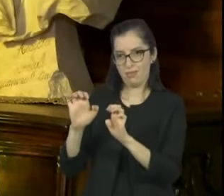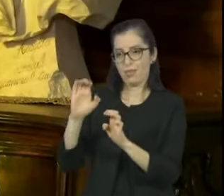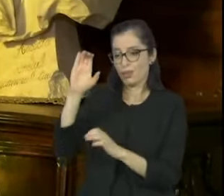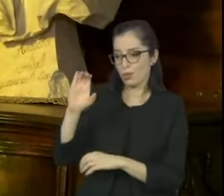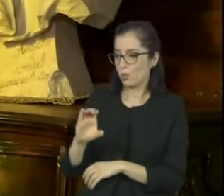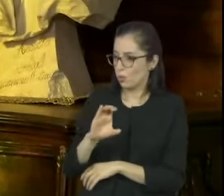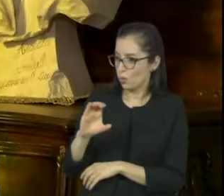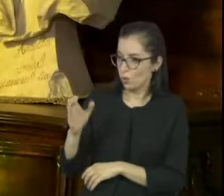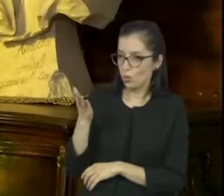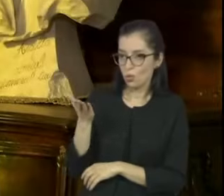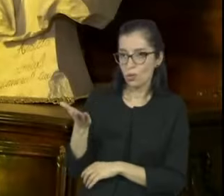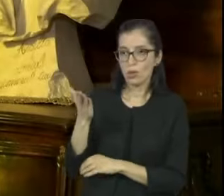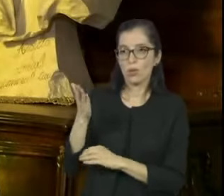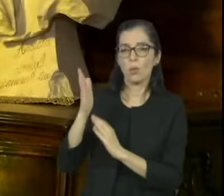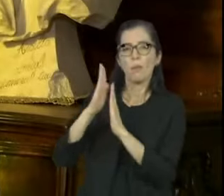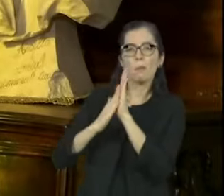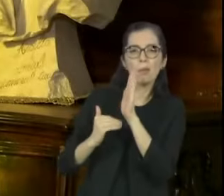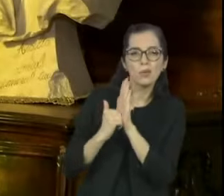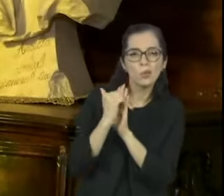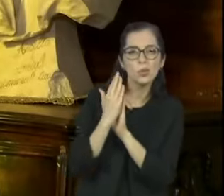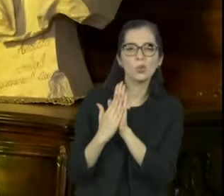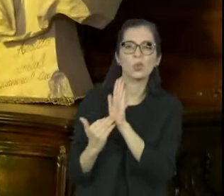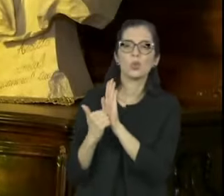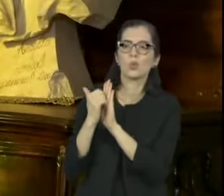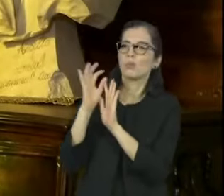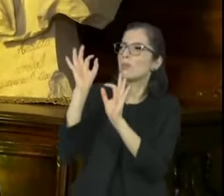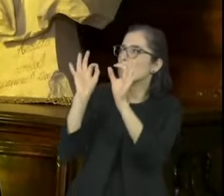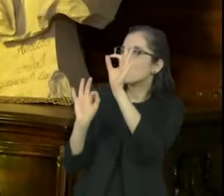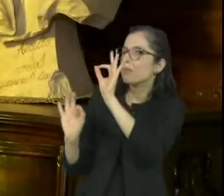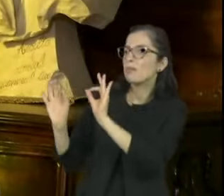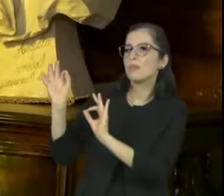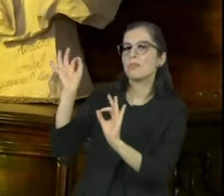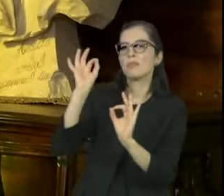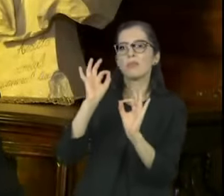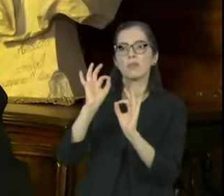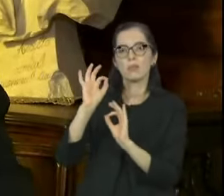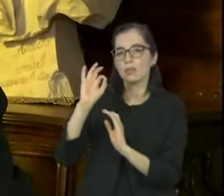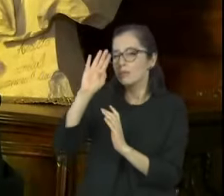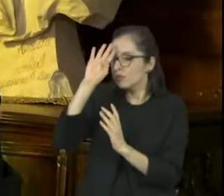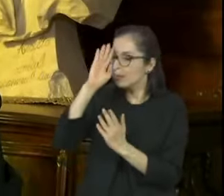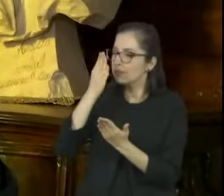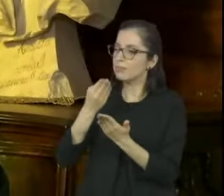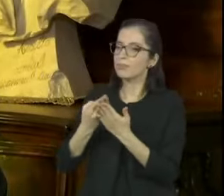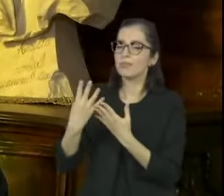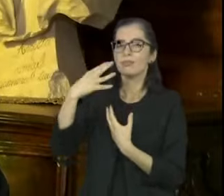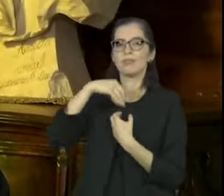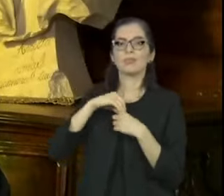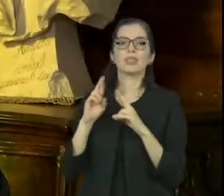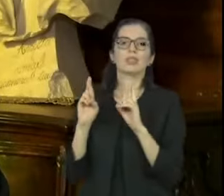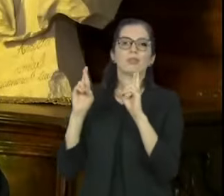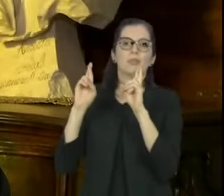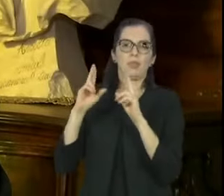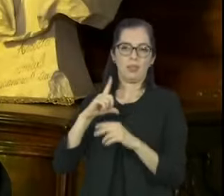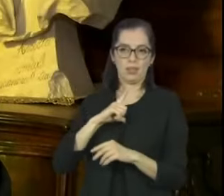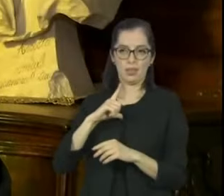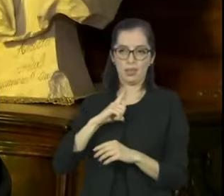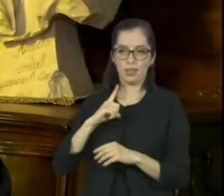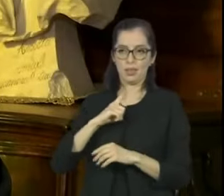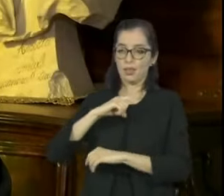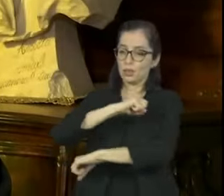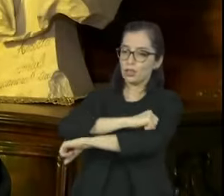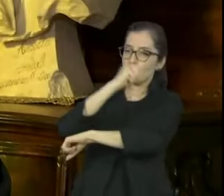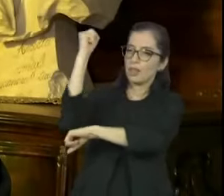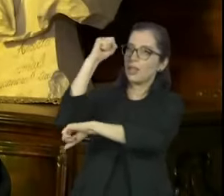daquilo que é o conteúdo da nossa esperança do anúncio é do anúncio das do Evangelho